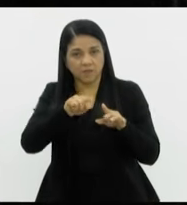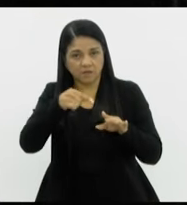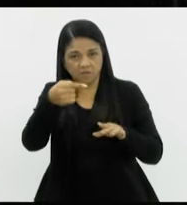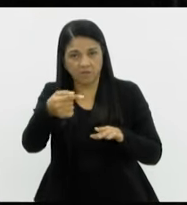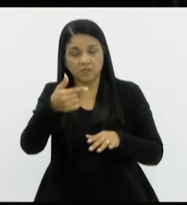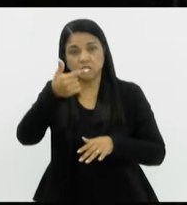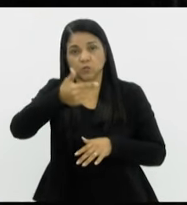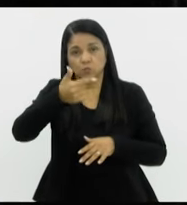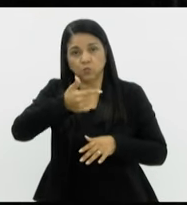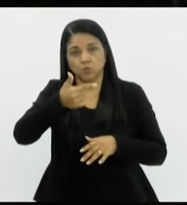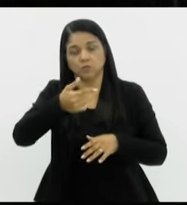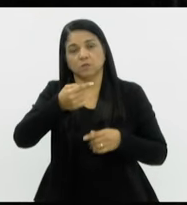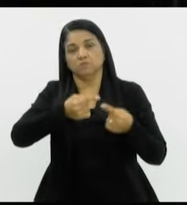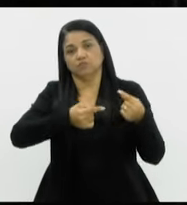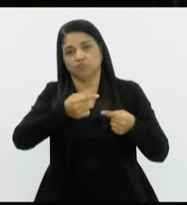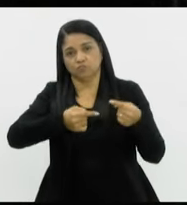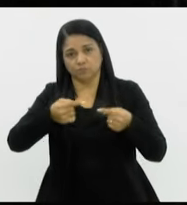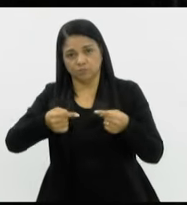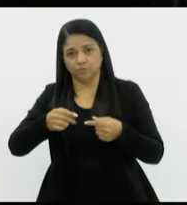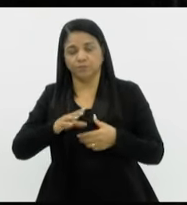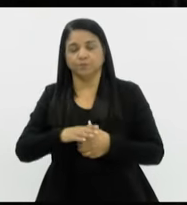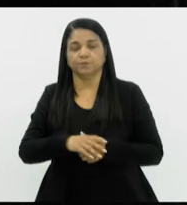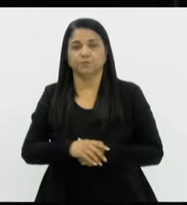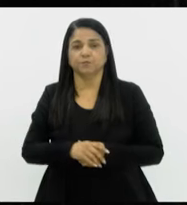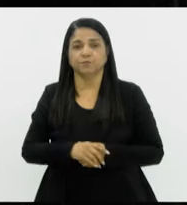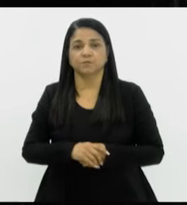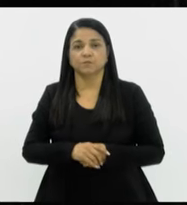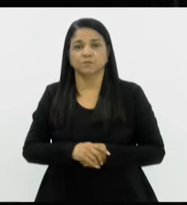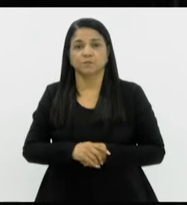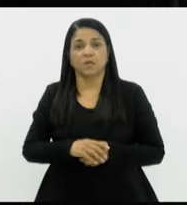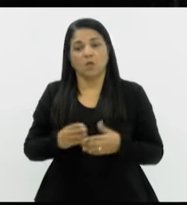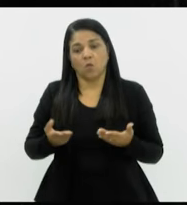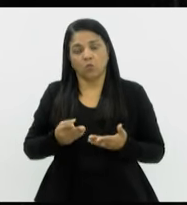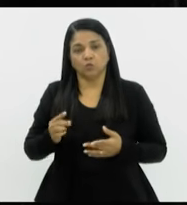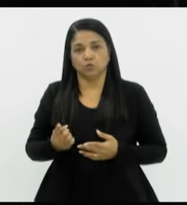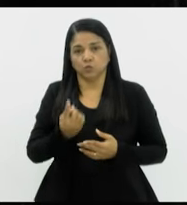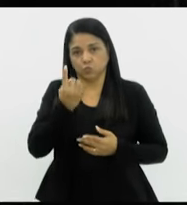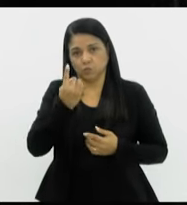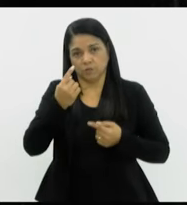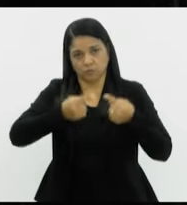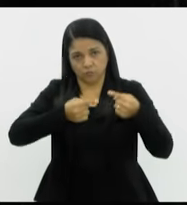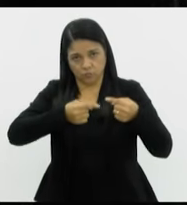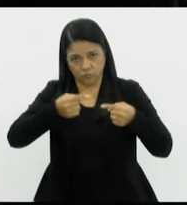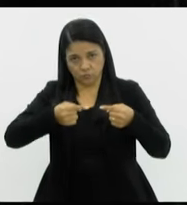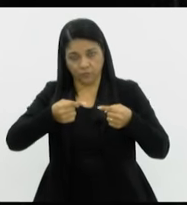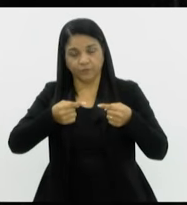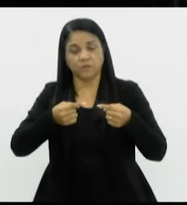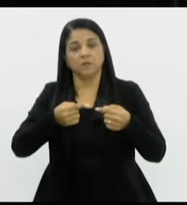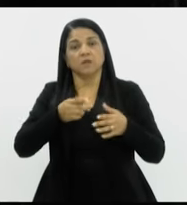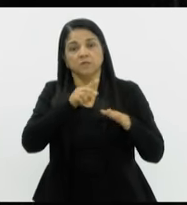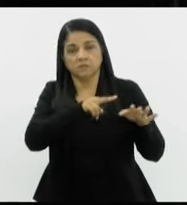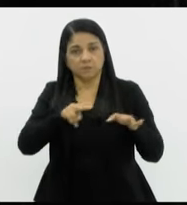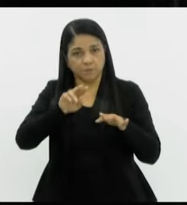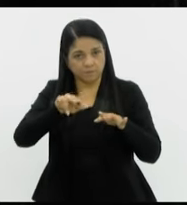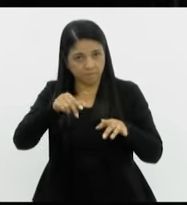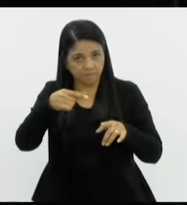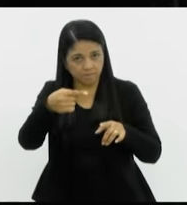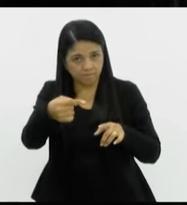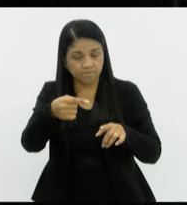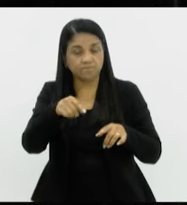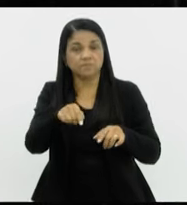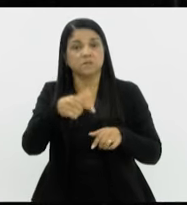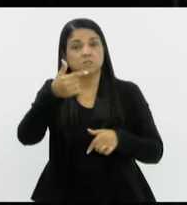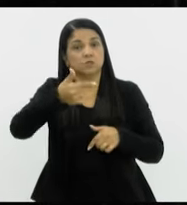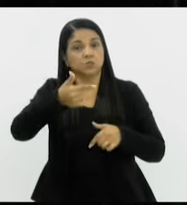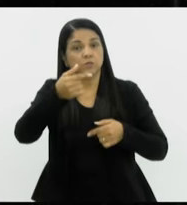discussão, né? Porque ele está em discussão única, então está indo de pauta porque recebeu emendas. Porque o projeto